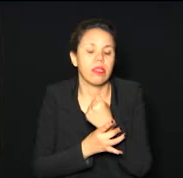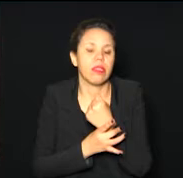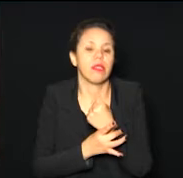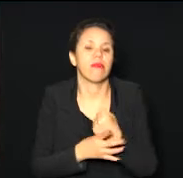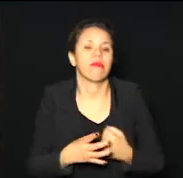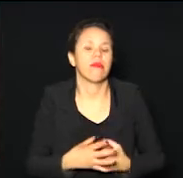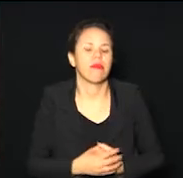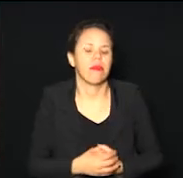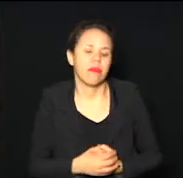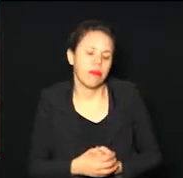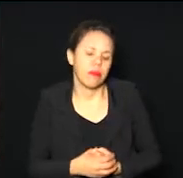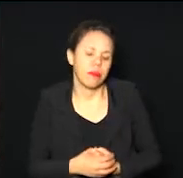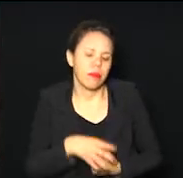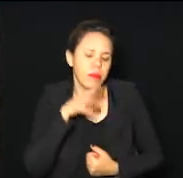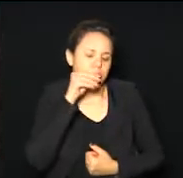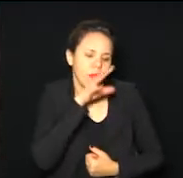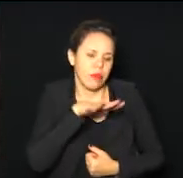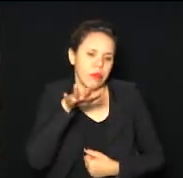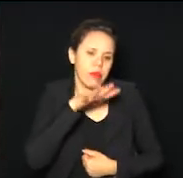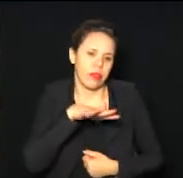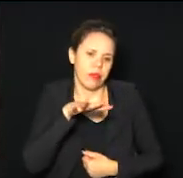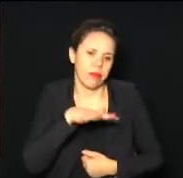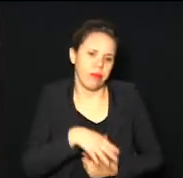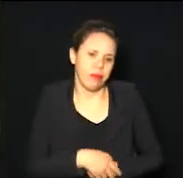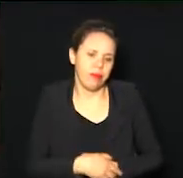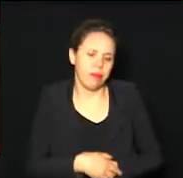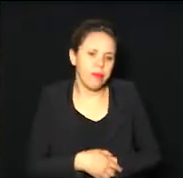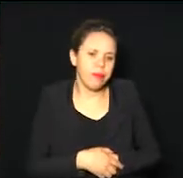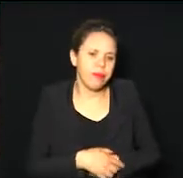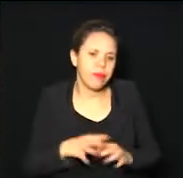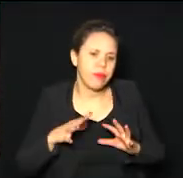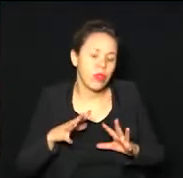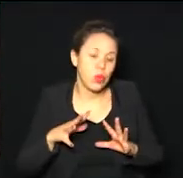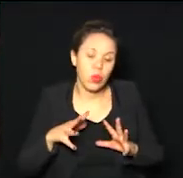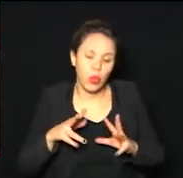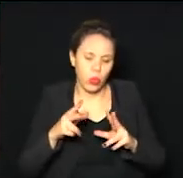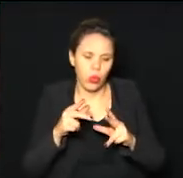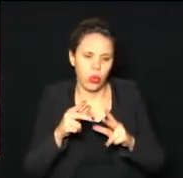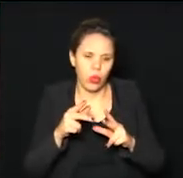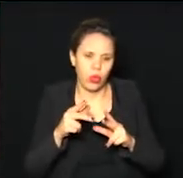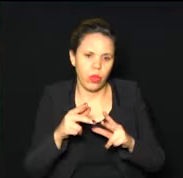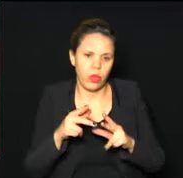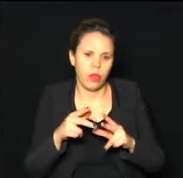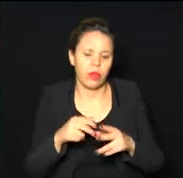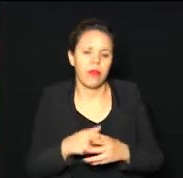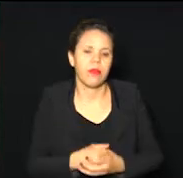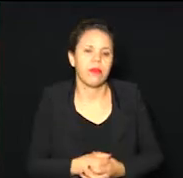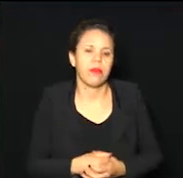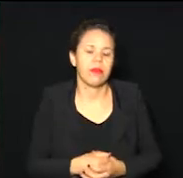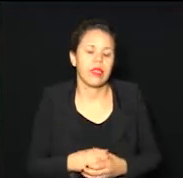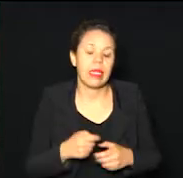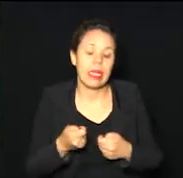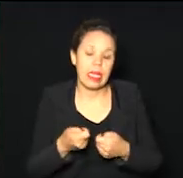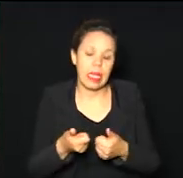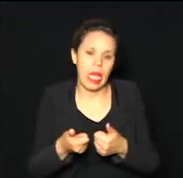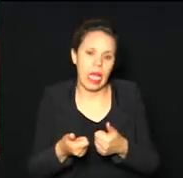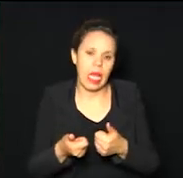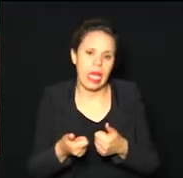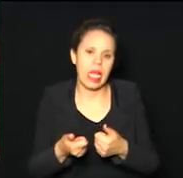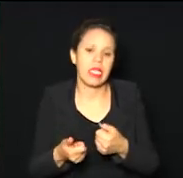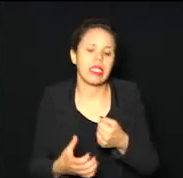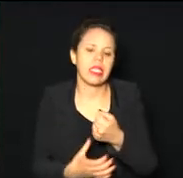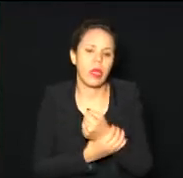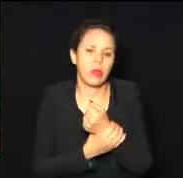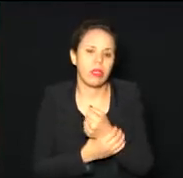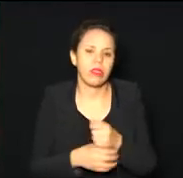desses servidores, né, de todos eles, né, a questão da segurança. E